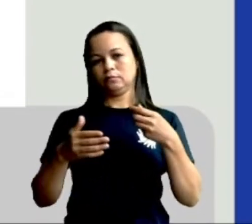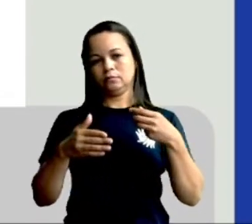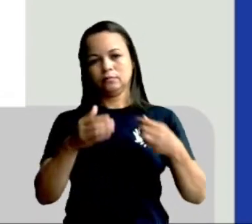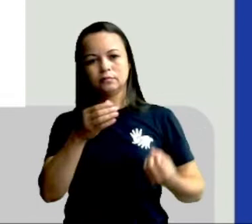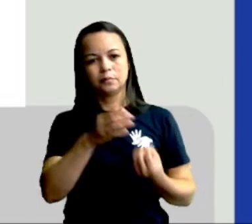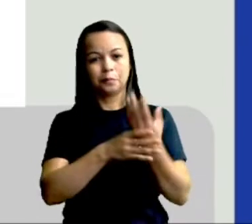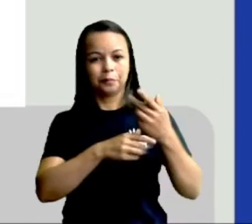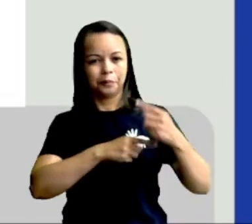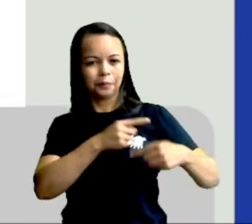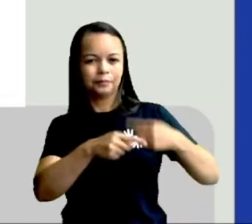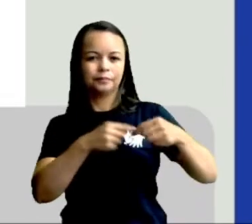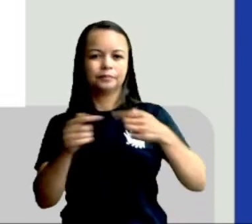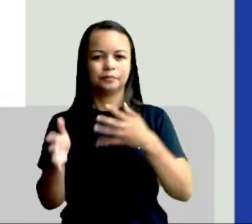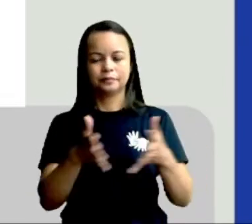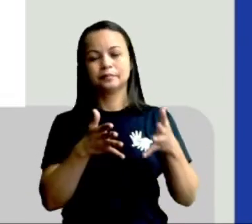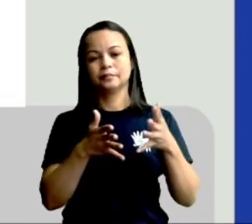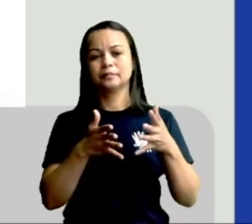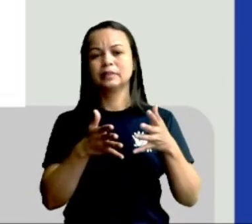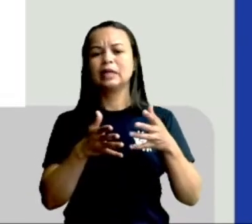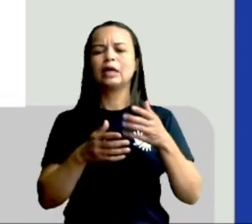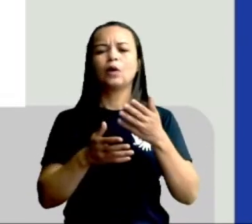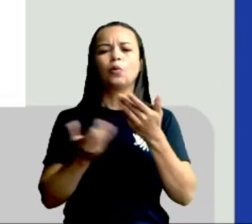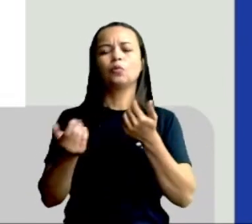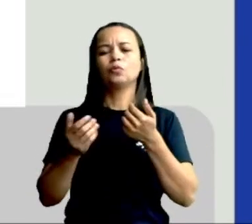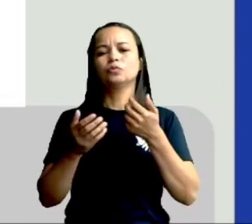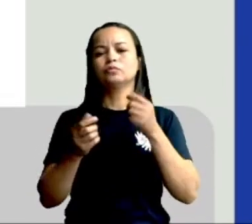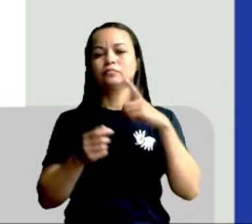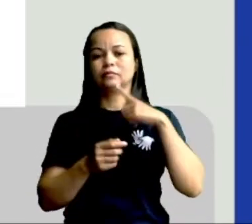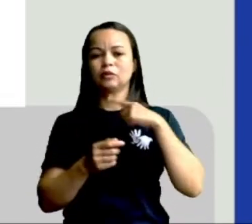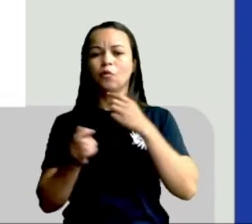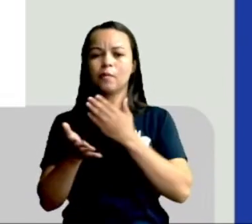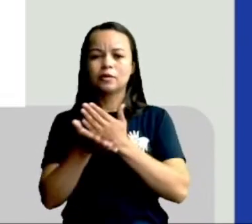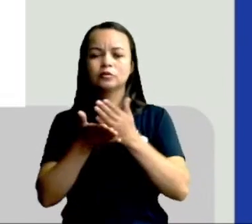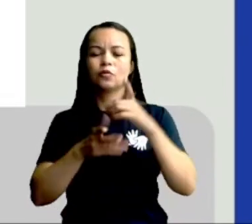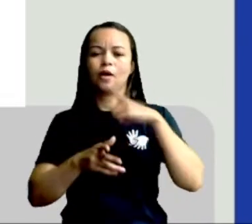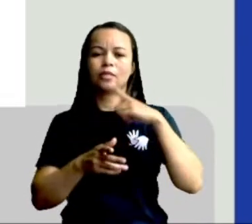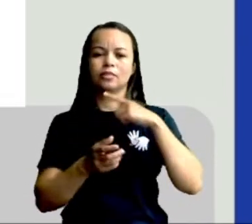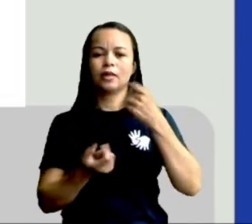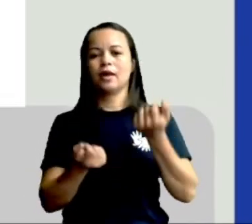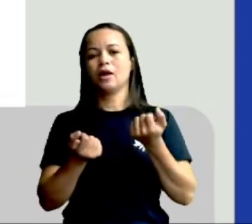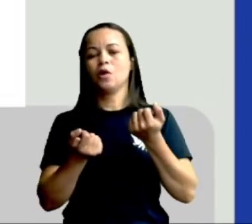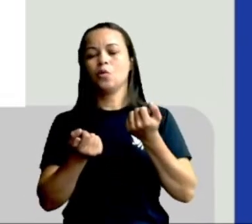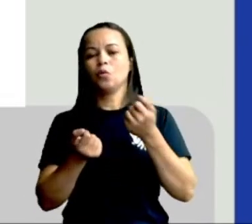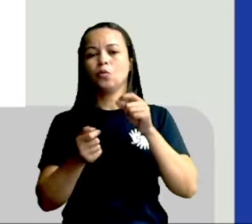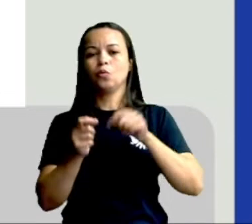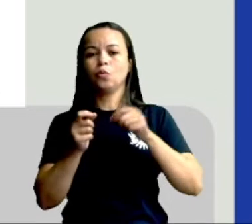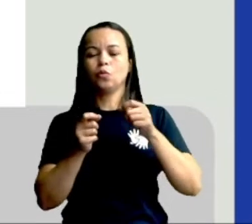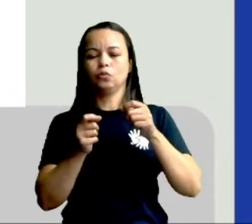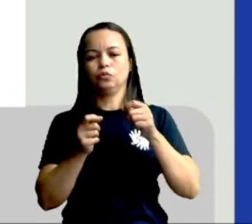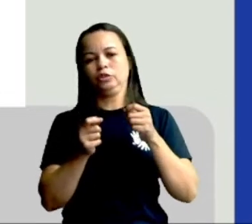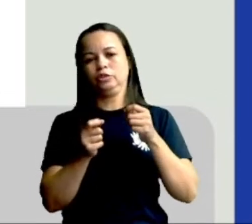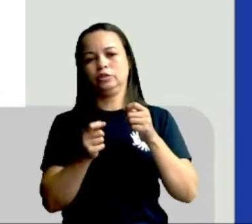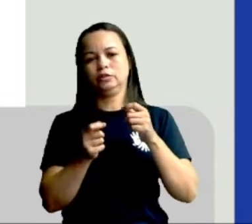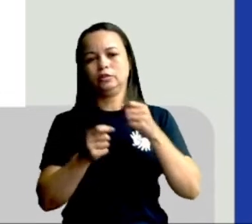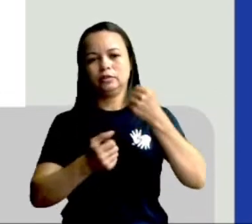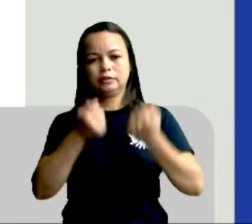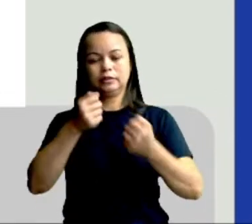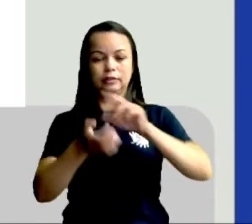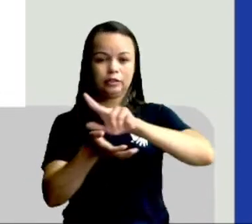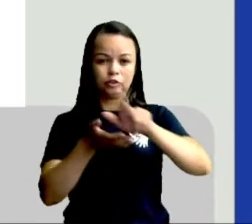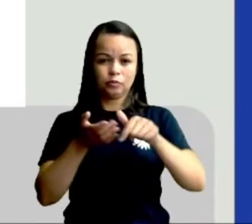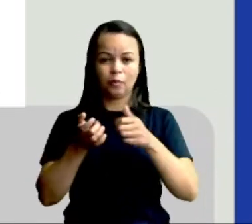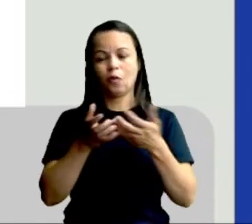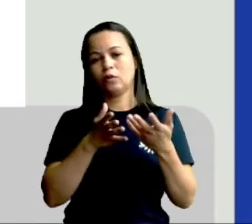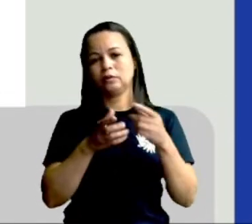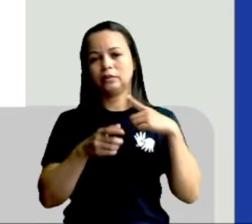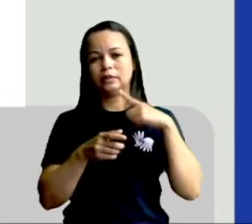de transportes limitou-se aos transportes fluvial e ferroviário. Fluvial por rios, ferroviários por